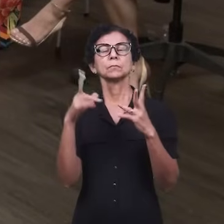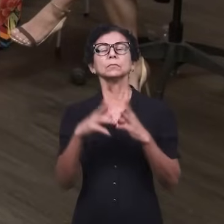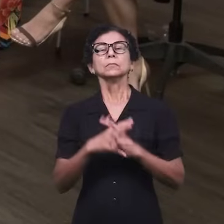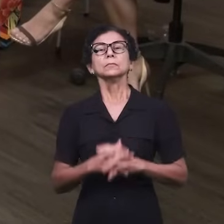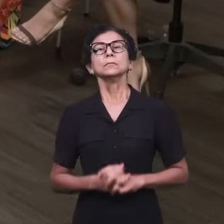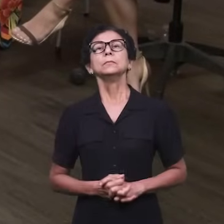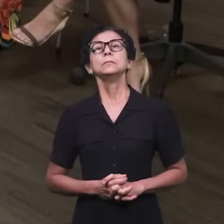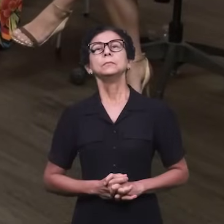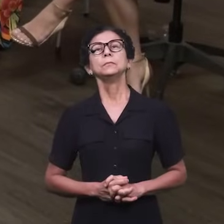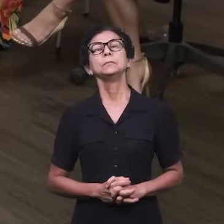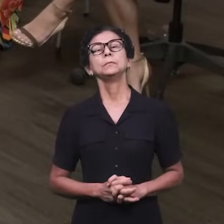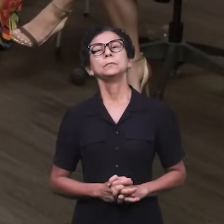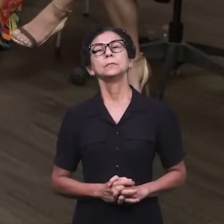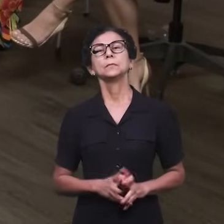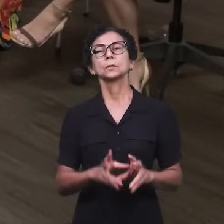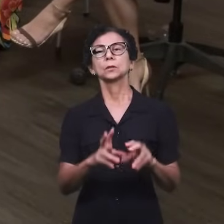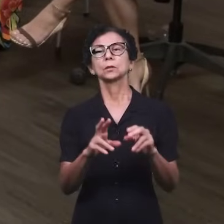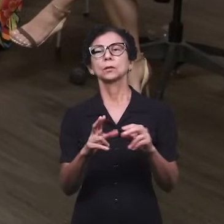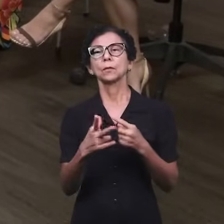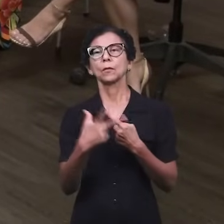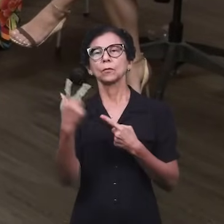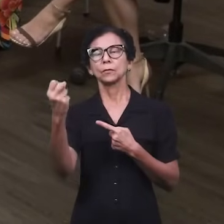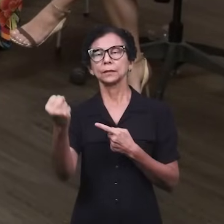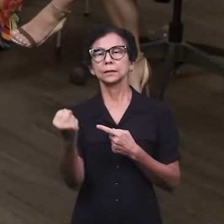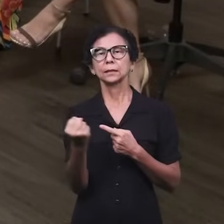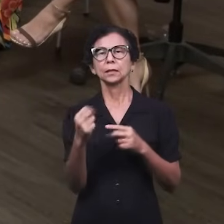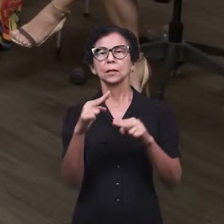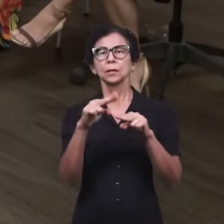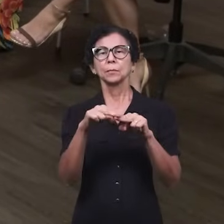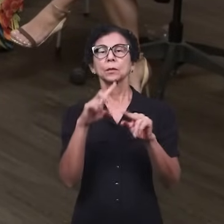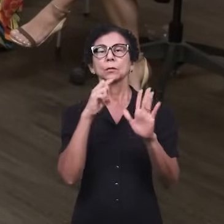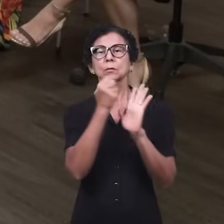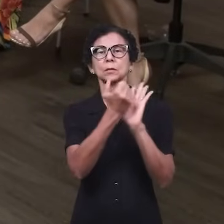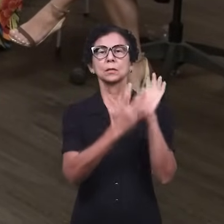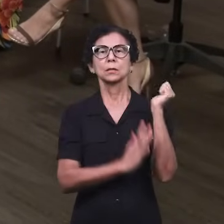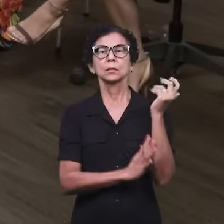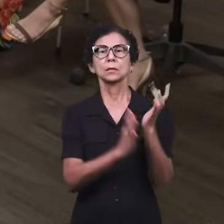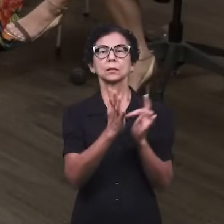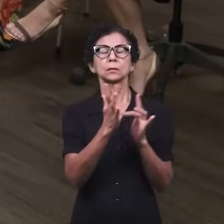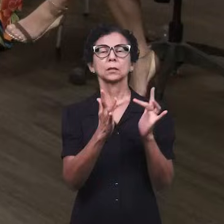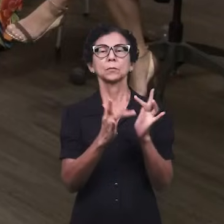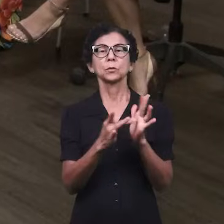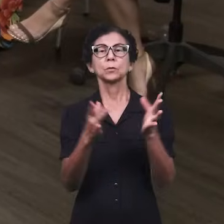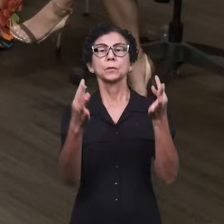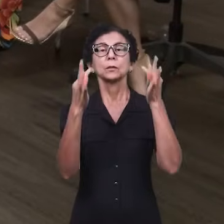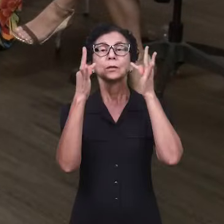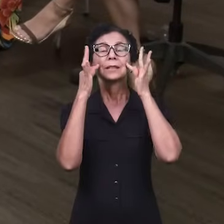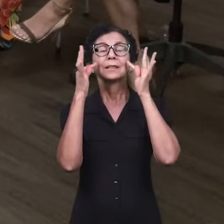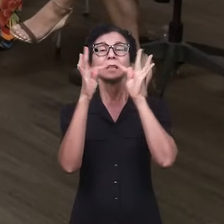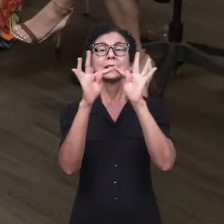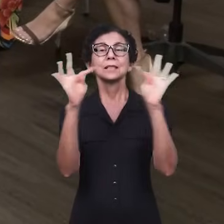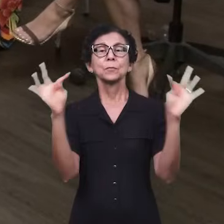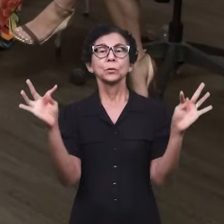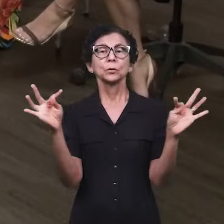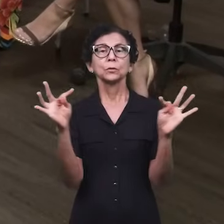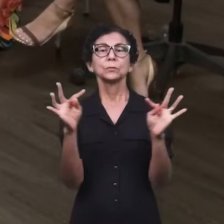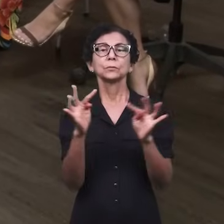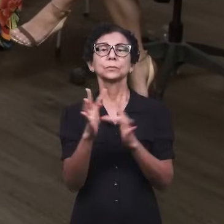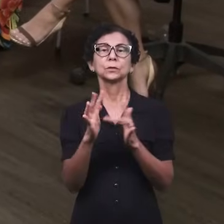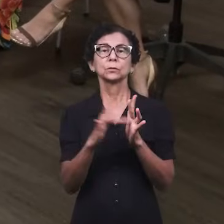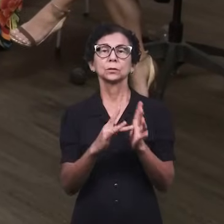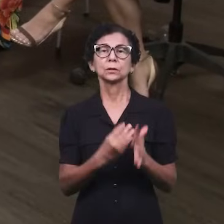vitória pra sua vida então é Vencer pelo sangue e pela palavra do seu testemunho que é o que tá escrito em Apocalipse 211